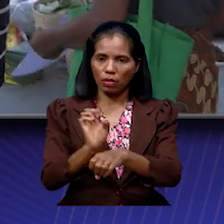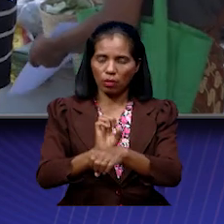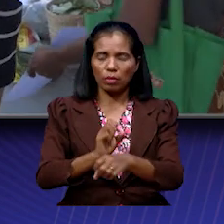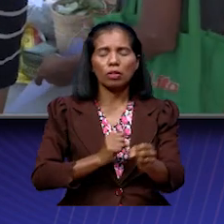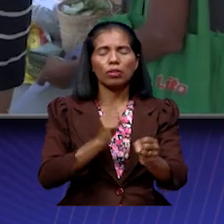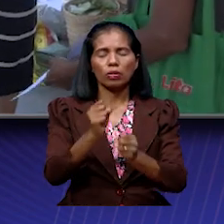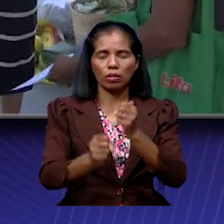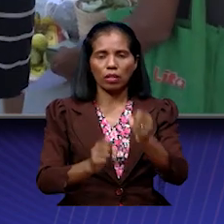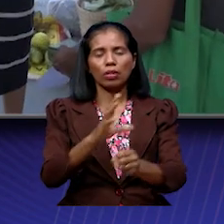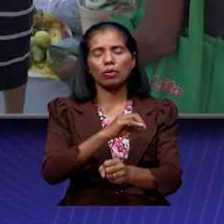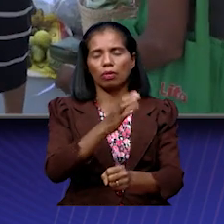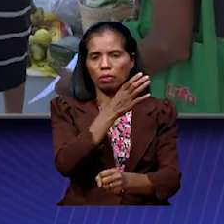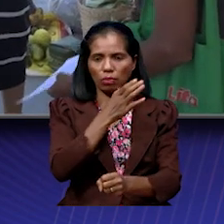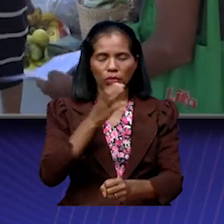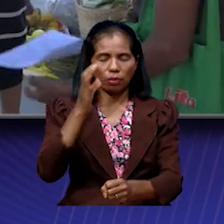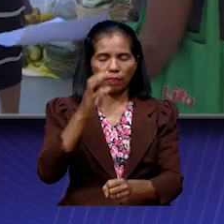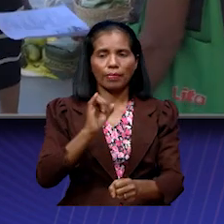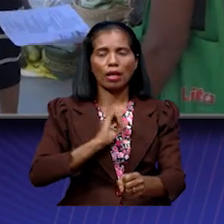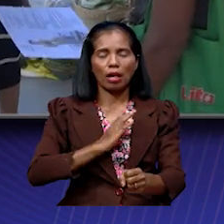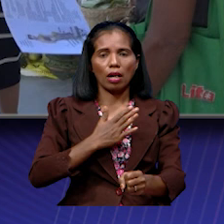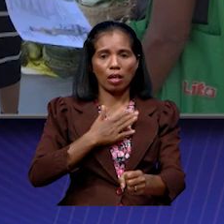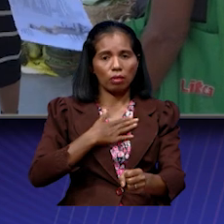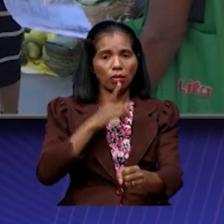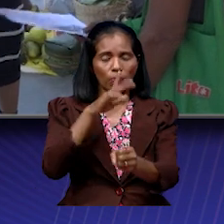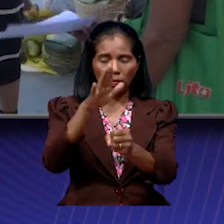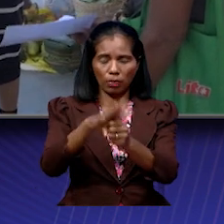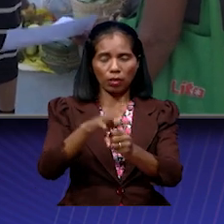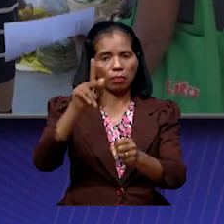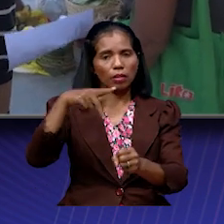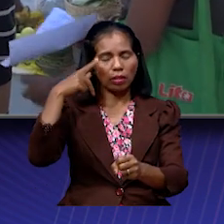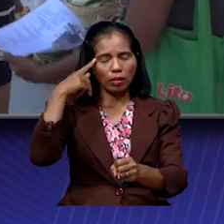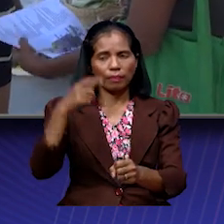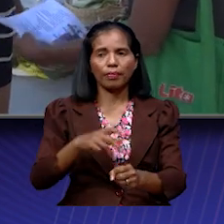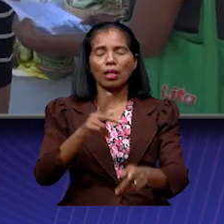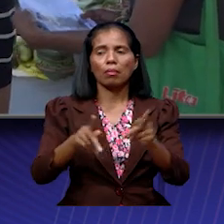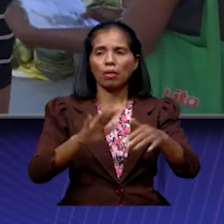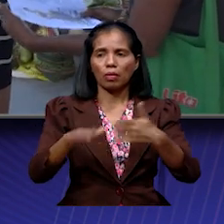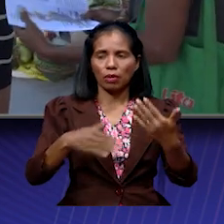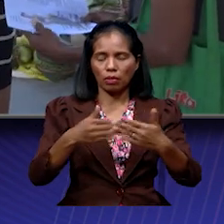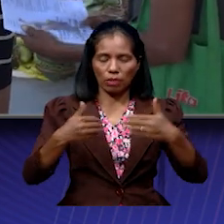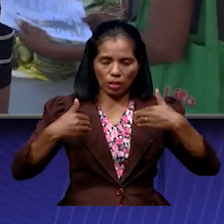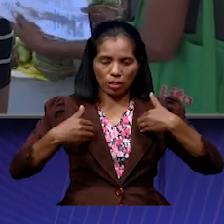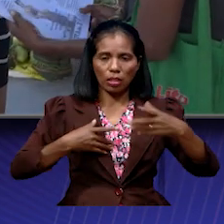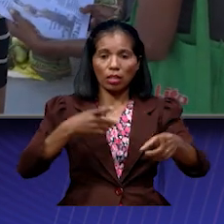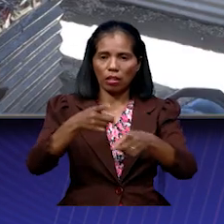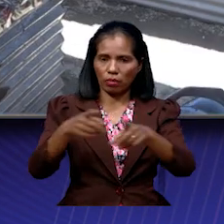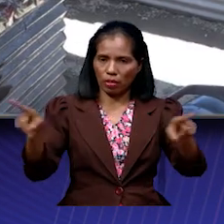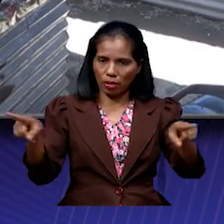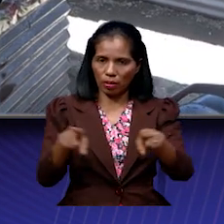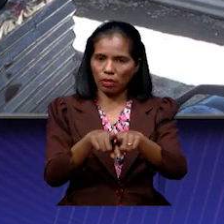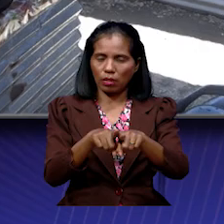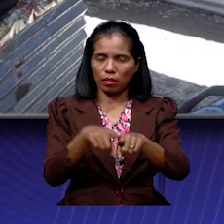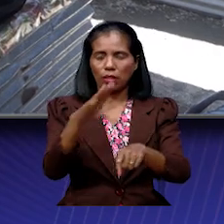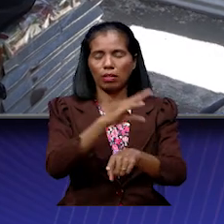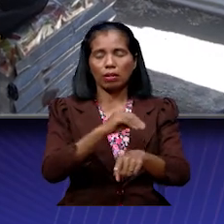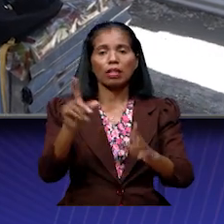no mundo cultural. E é um compromisso político, mas né, cidadão rototo e a direito a nessa, e a